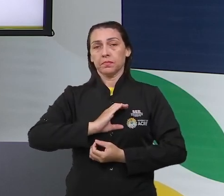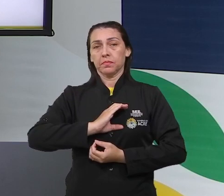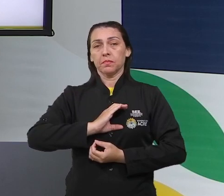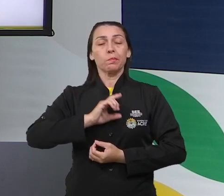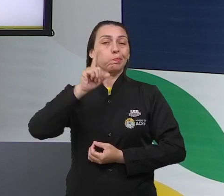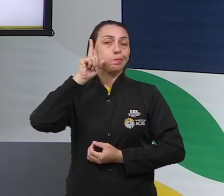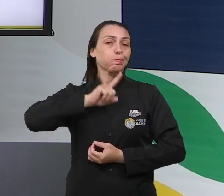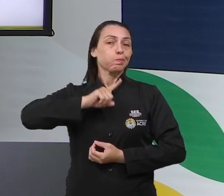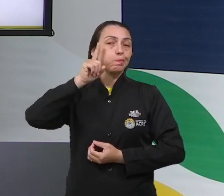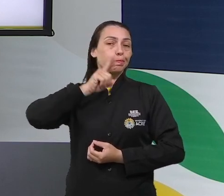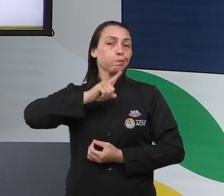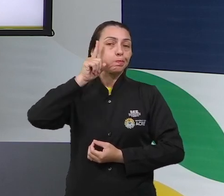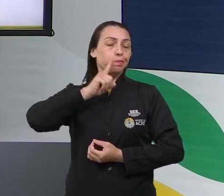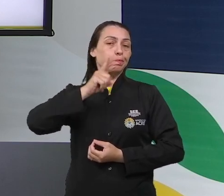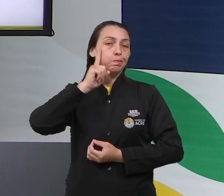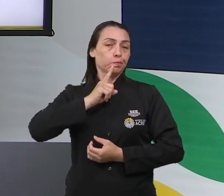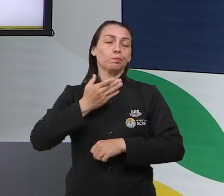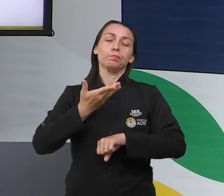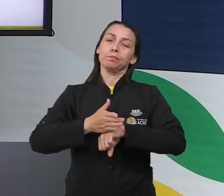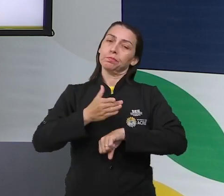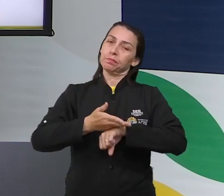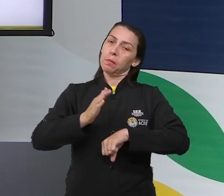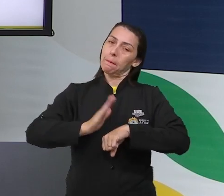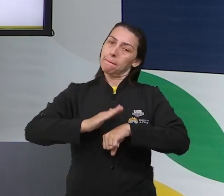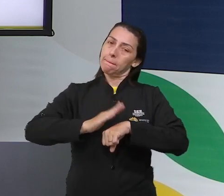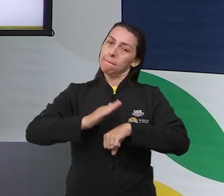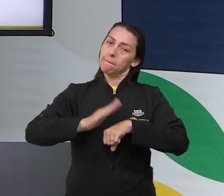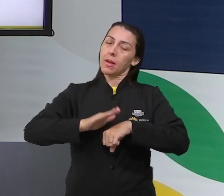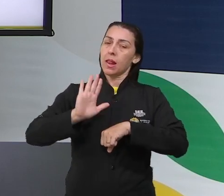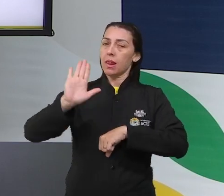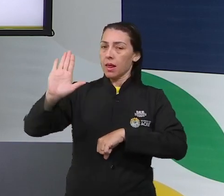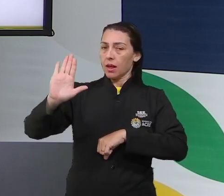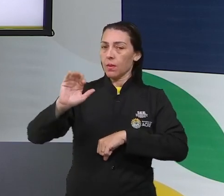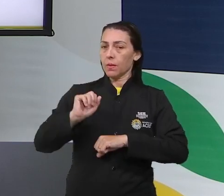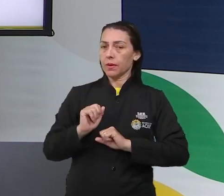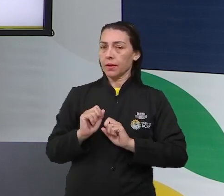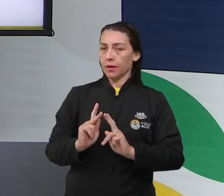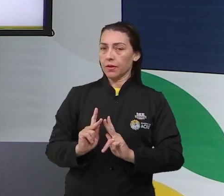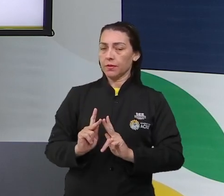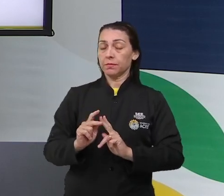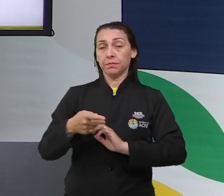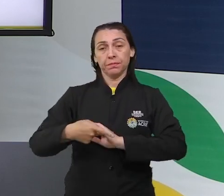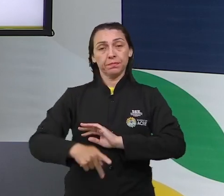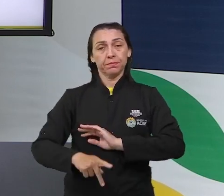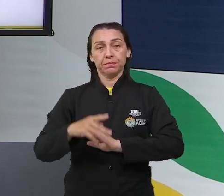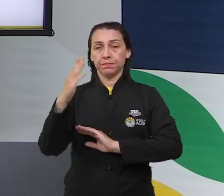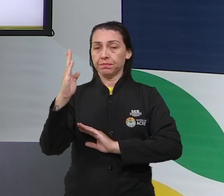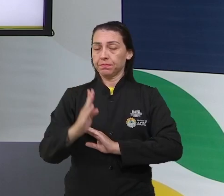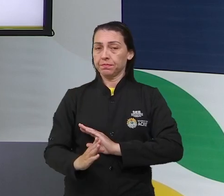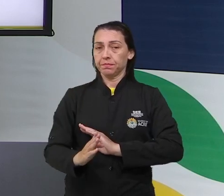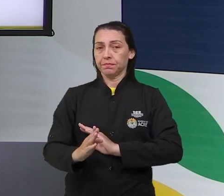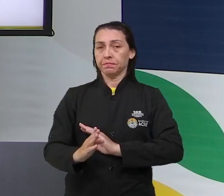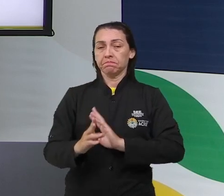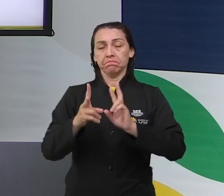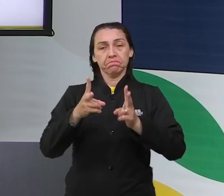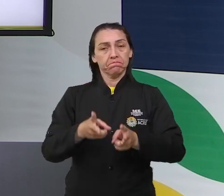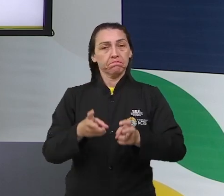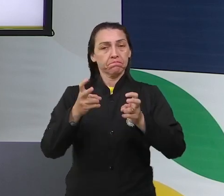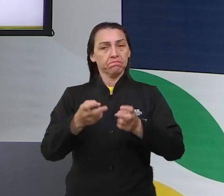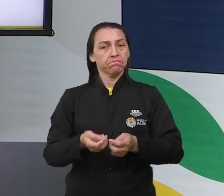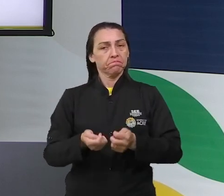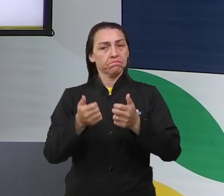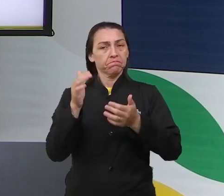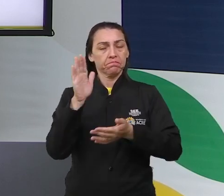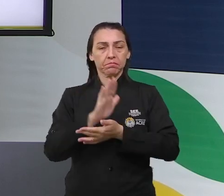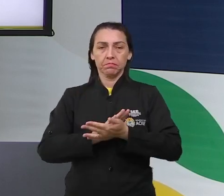nos Estados Unidos ele é muito mais praticado, tudo bem? Aqui no Brasil nós podemos observar que